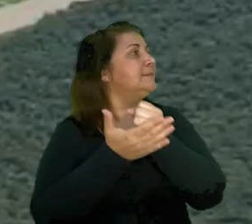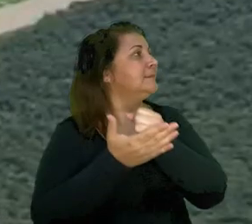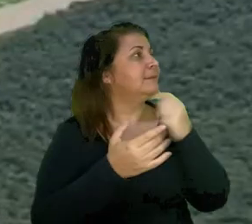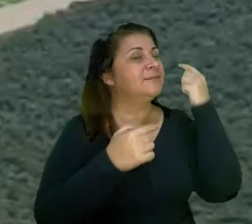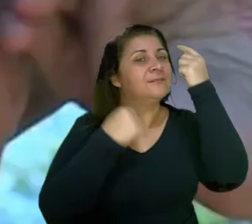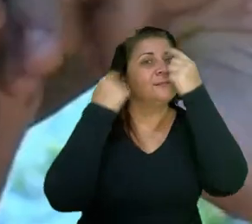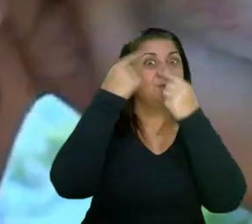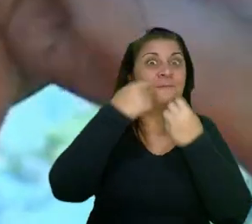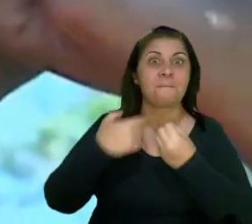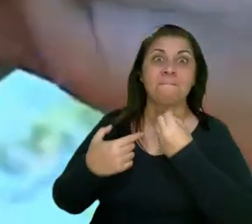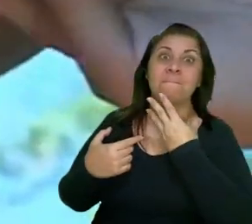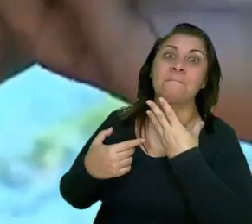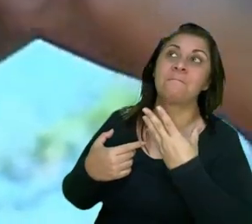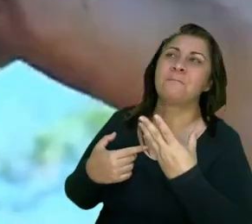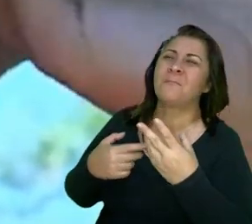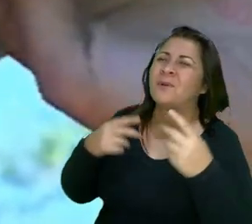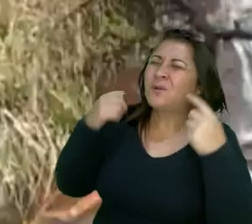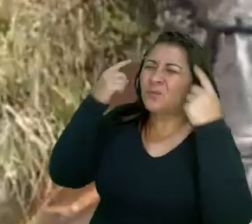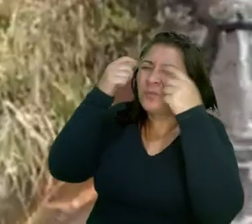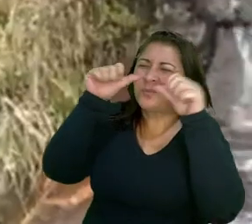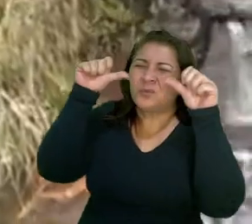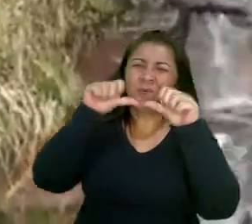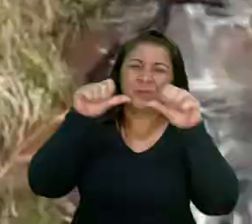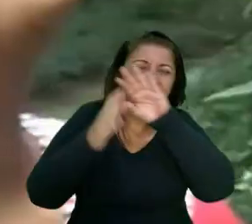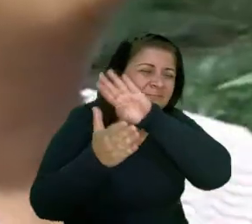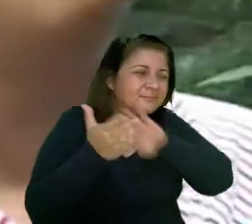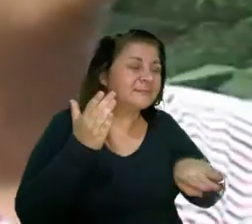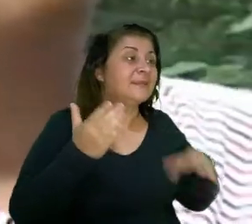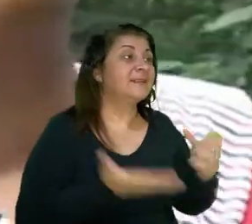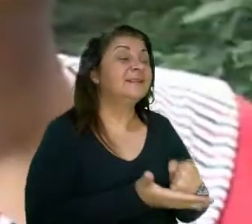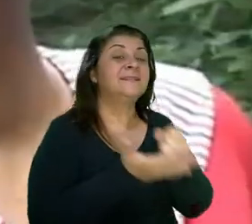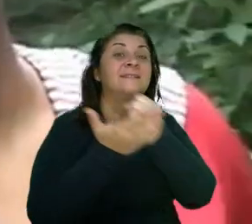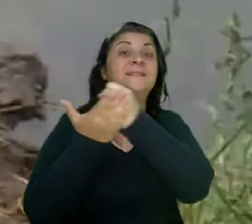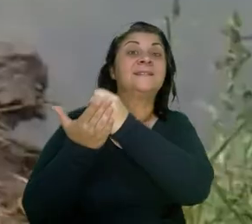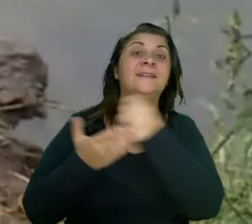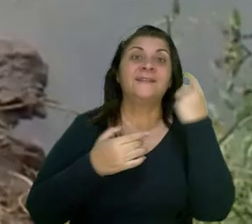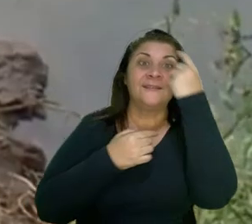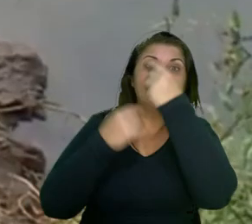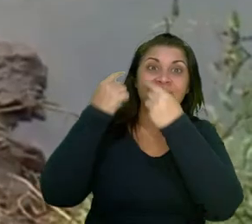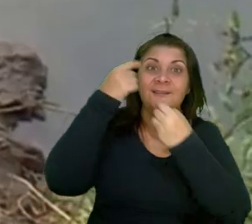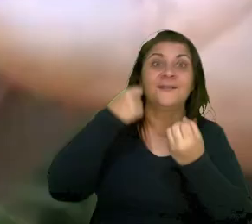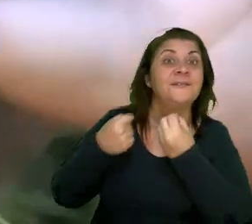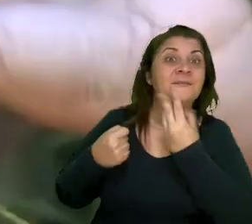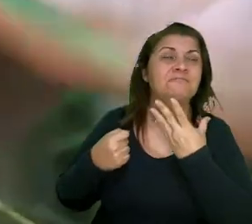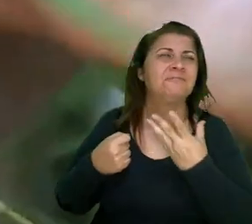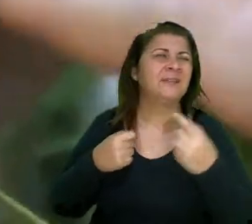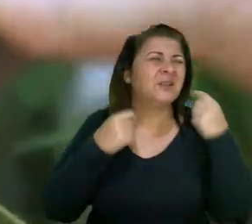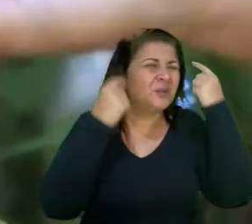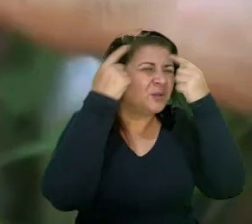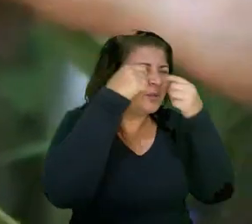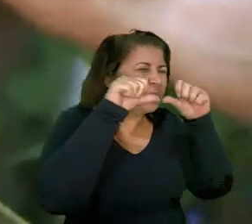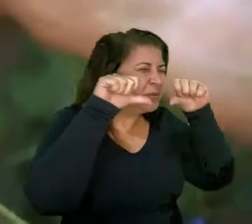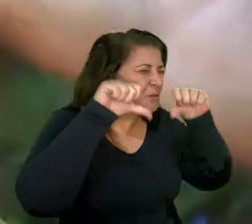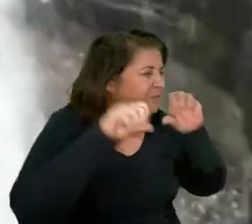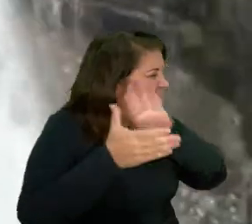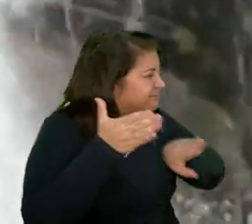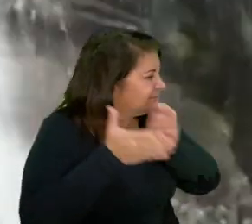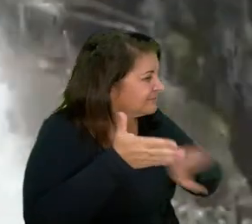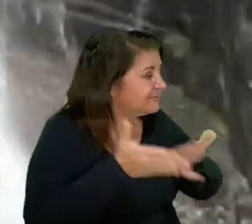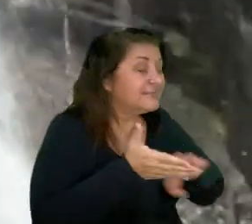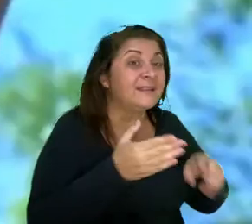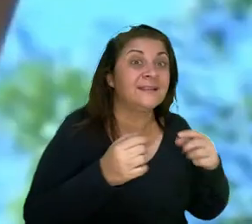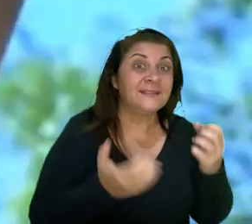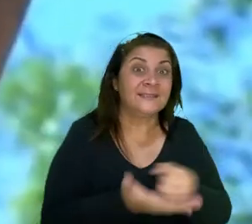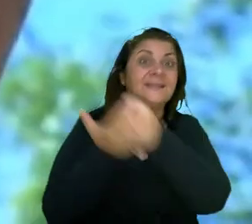bom. Tira o zóio, mundo, salva o zóio bom. Tira o zóio, mundo, salva